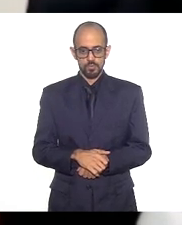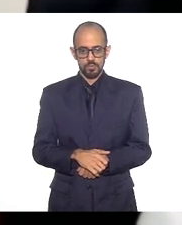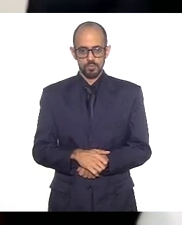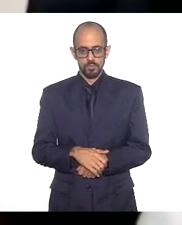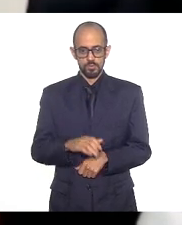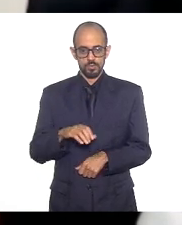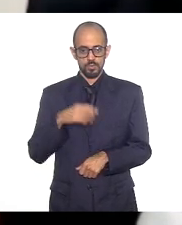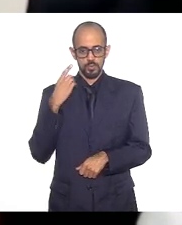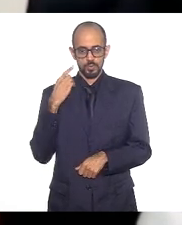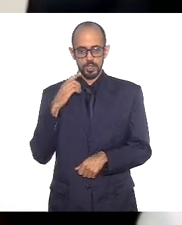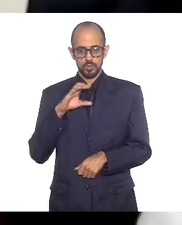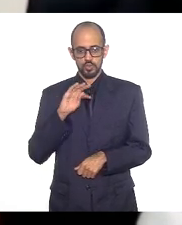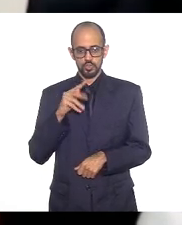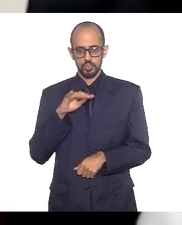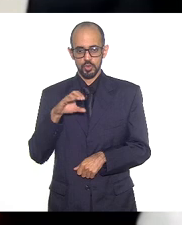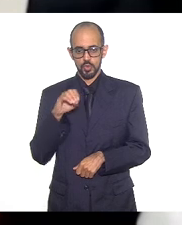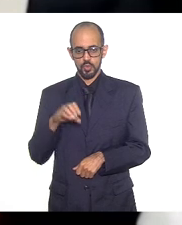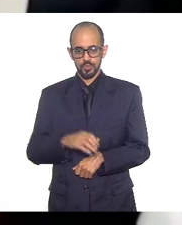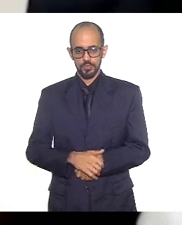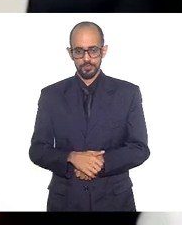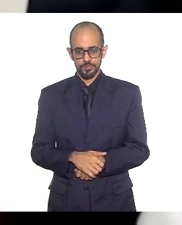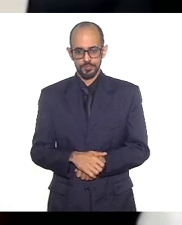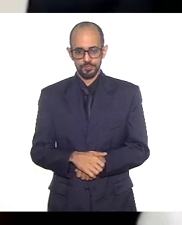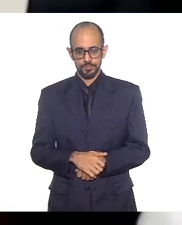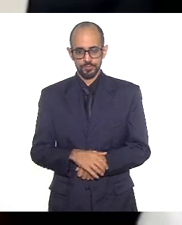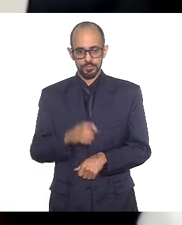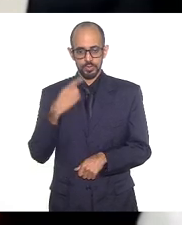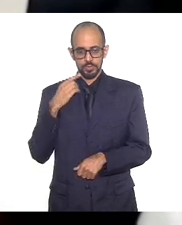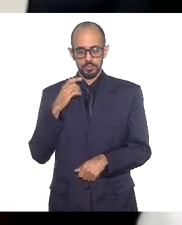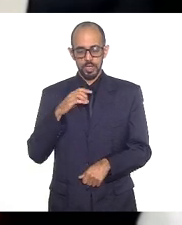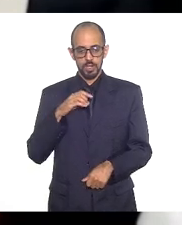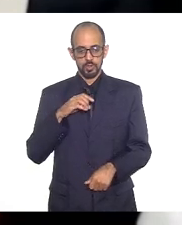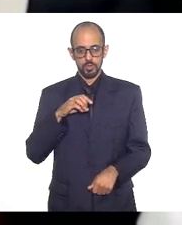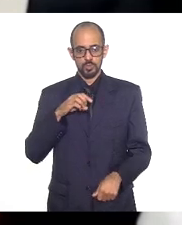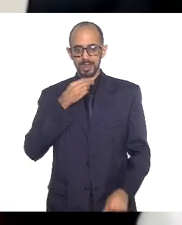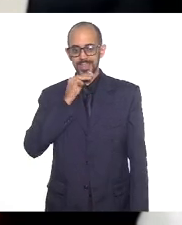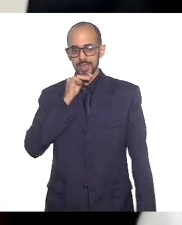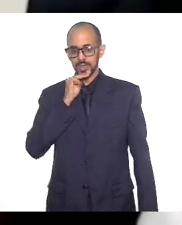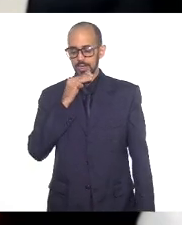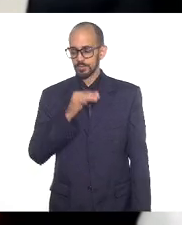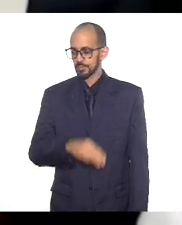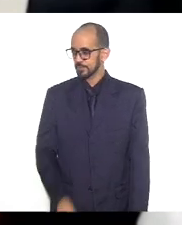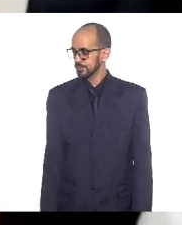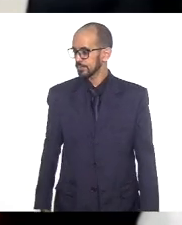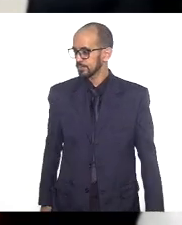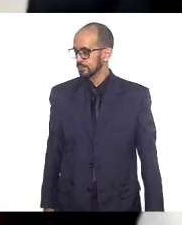Deputado Chico Machado. Deputado Chiquinho da Mangueira.